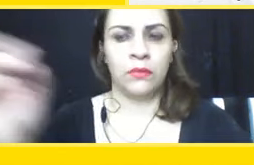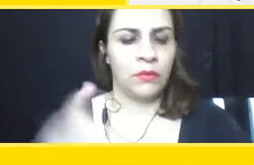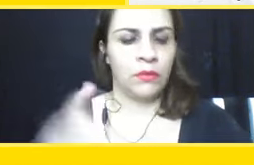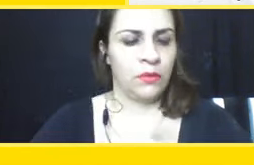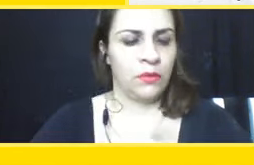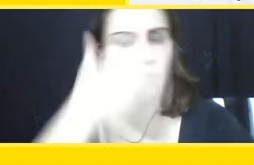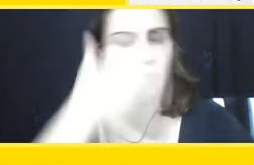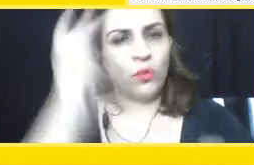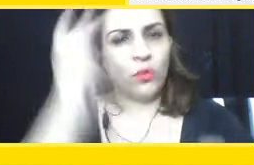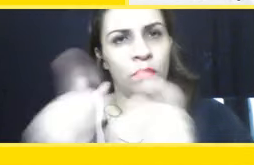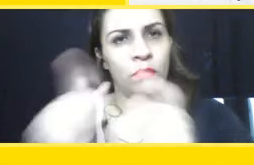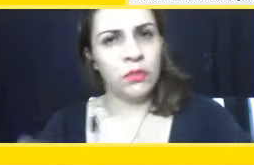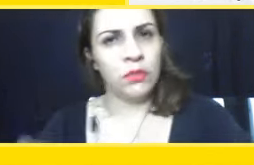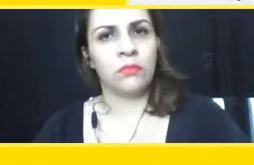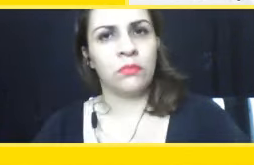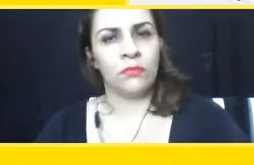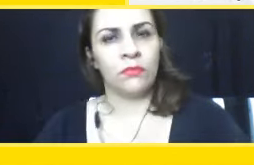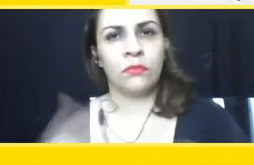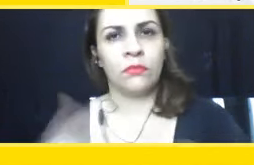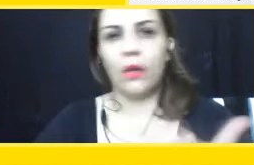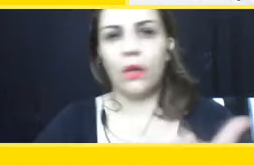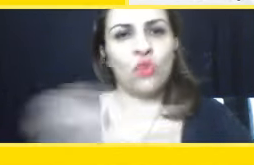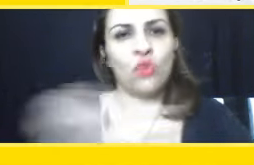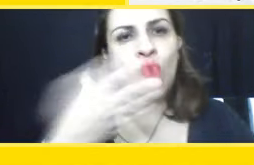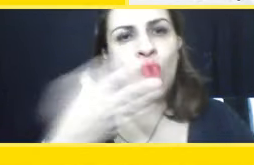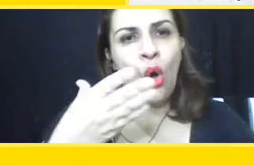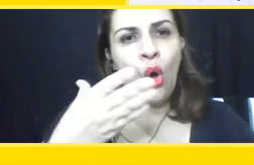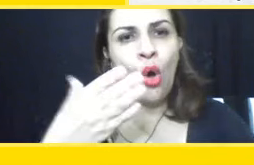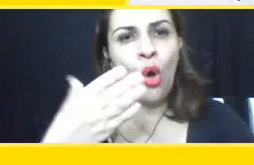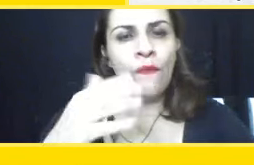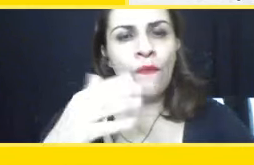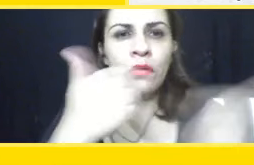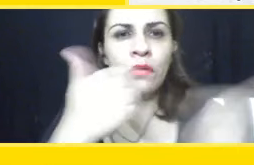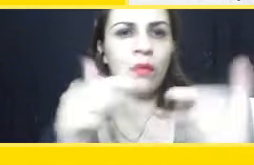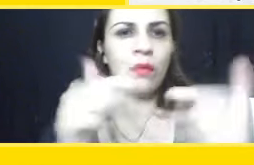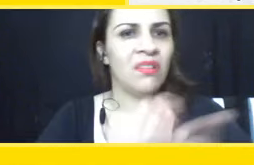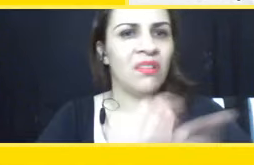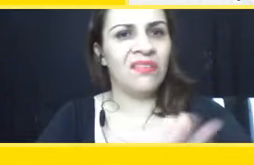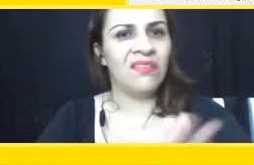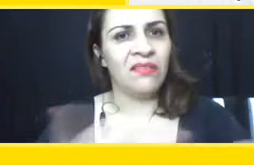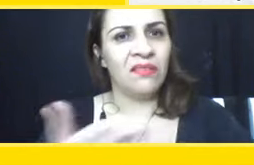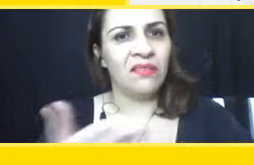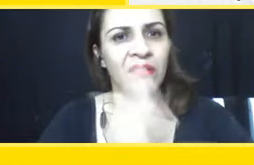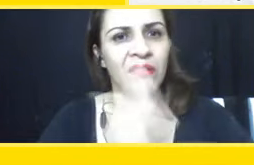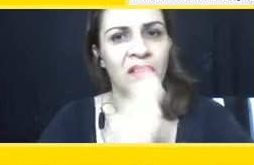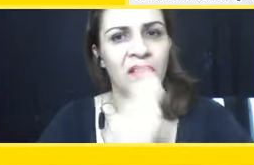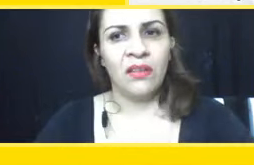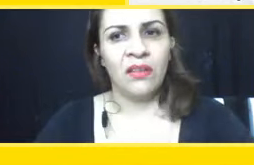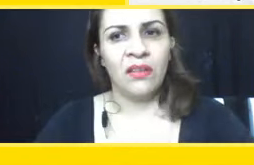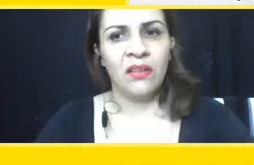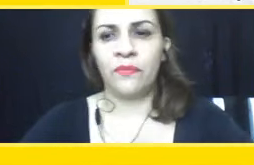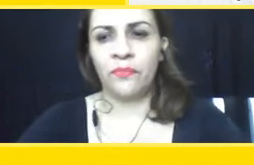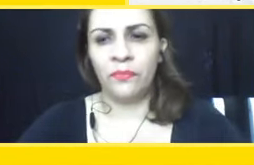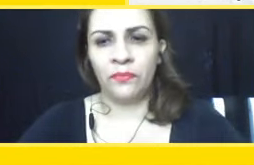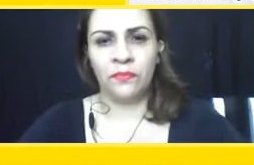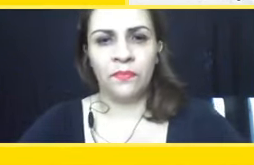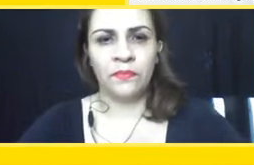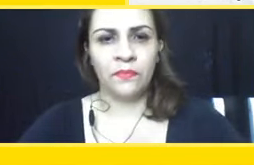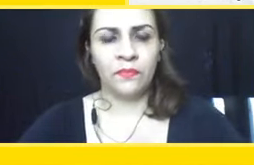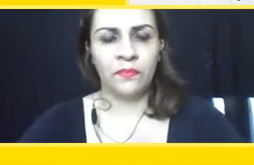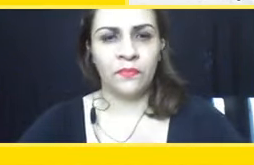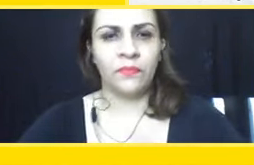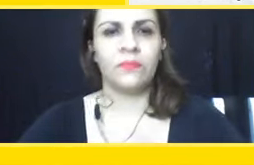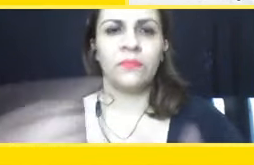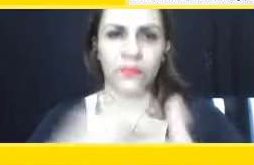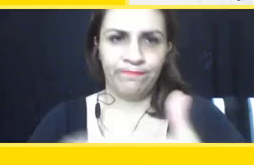se aposentando, mas não vai ter novas pessoas, novos servidores entrando no sistema previdenciário para manter. Então, isso é um